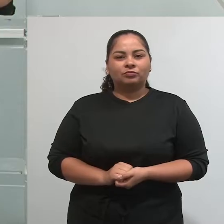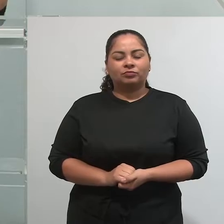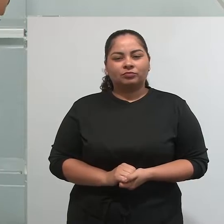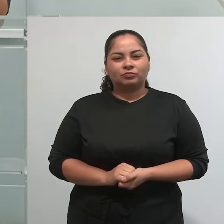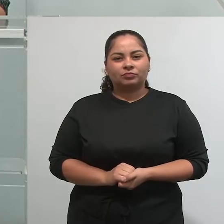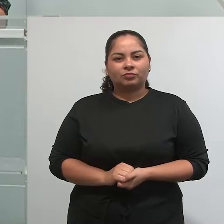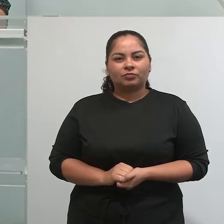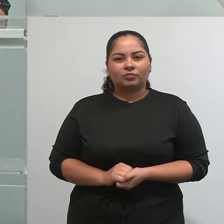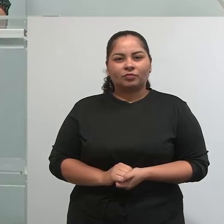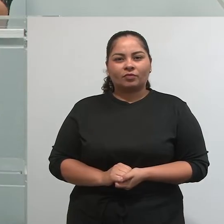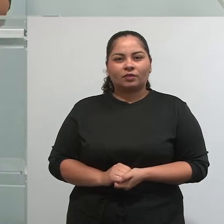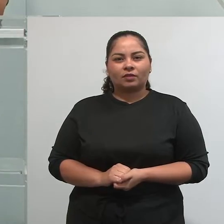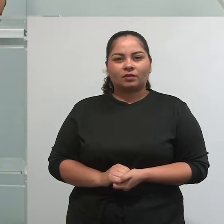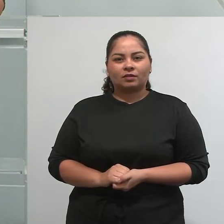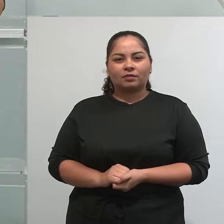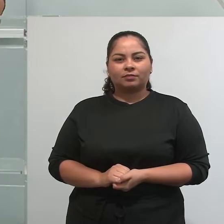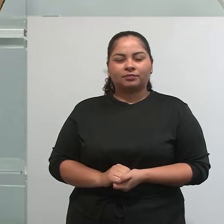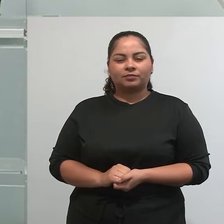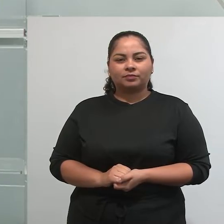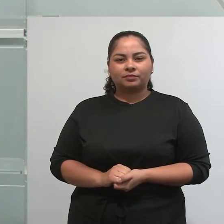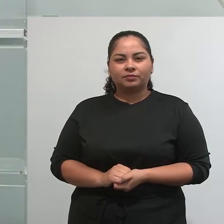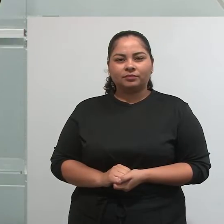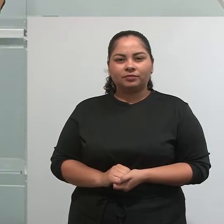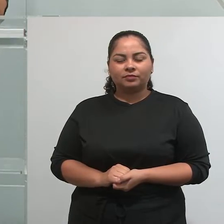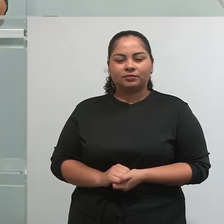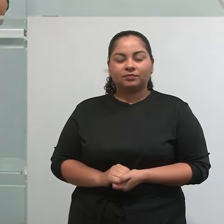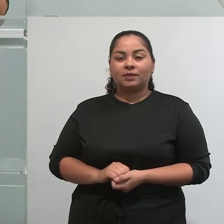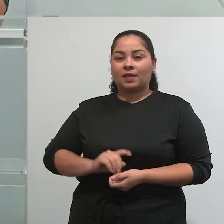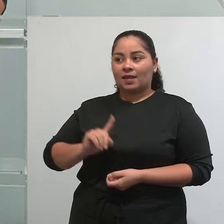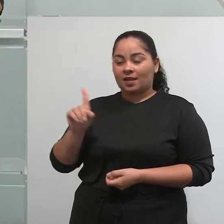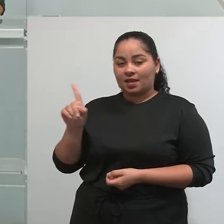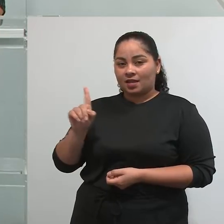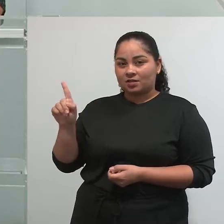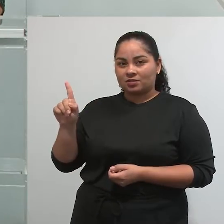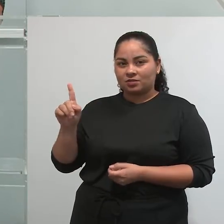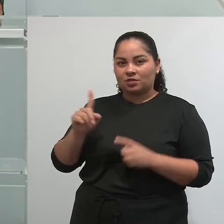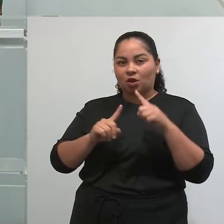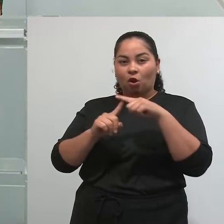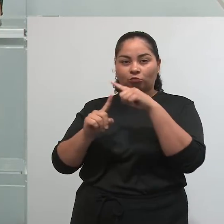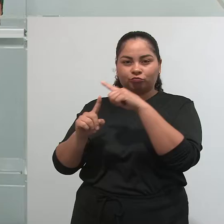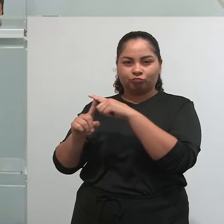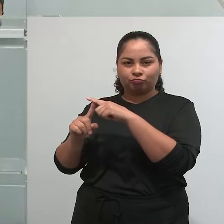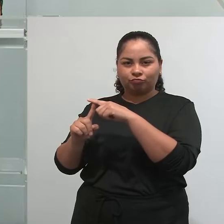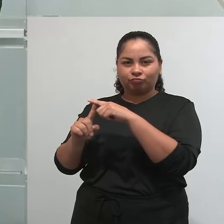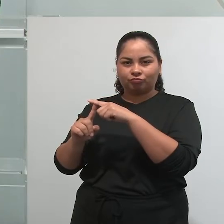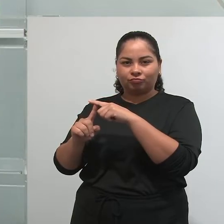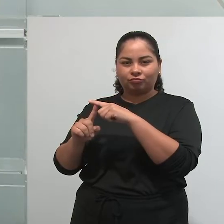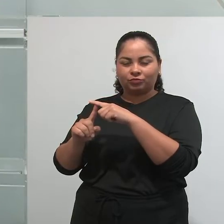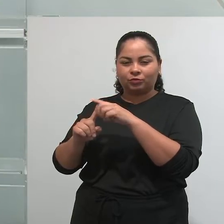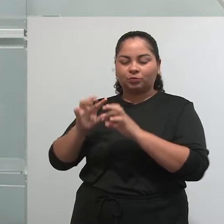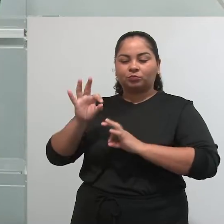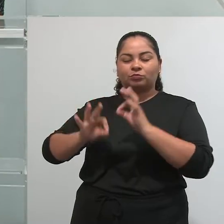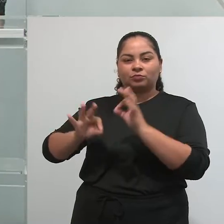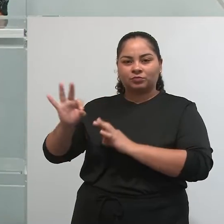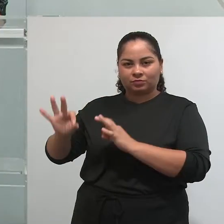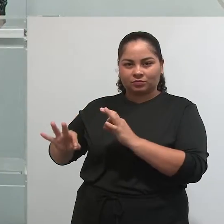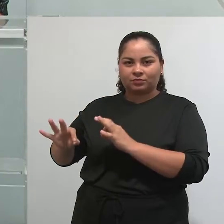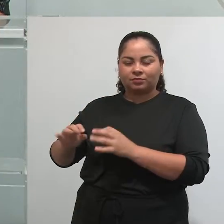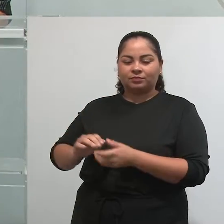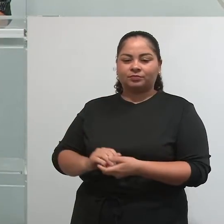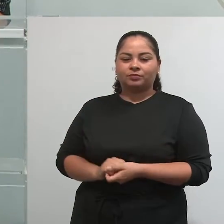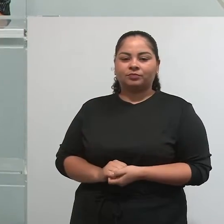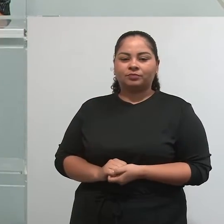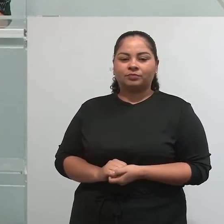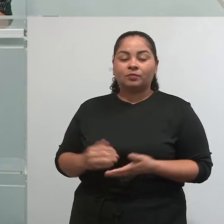é deixar tudo organizado? Pronto. Planejamento que você vai fazer para o teu projeto integrador é o que está nesse